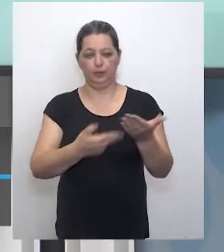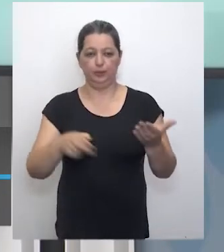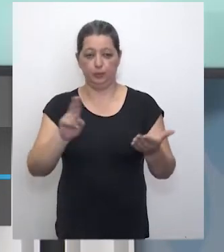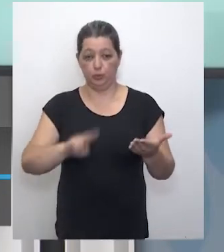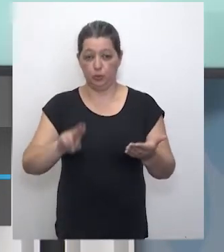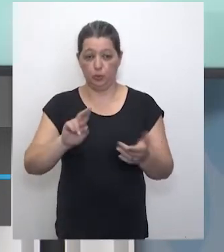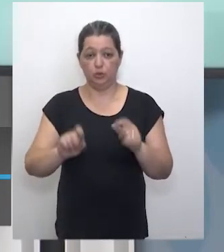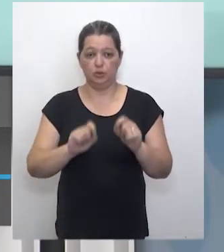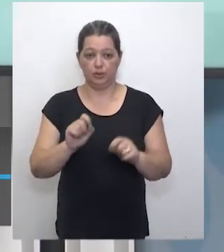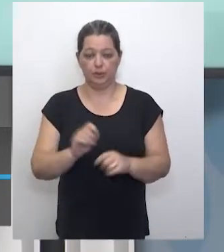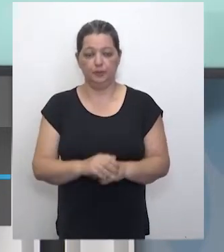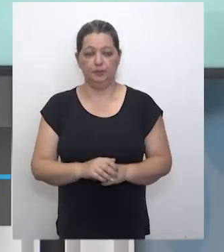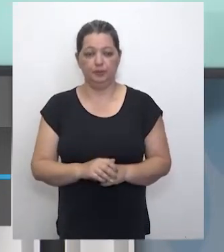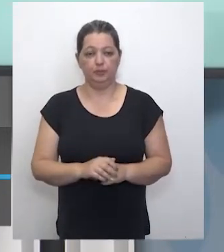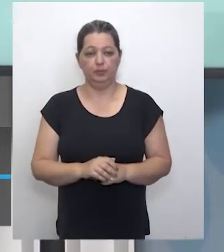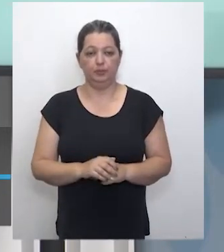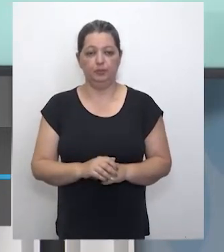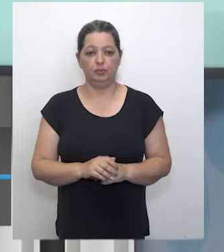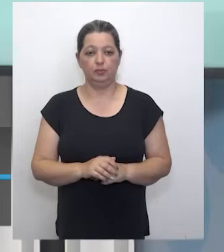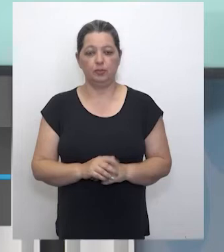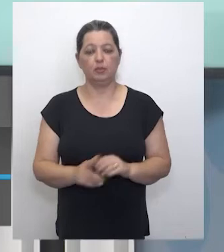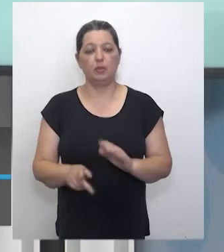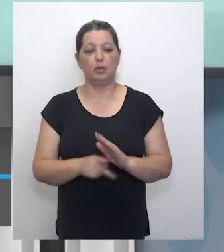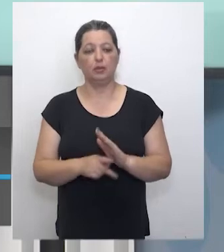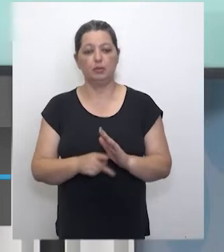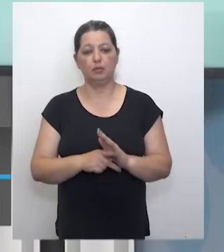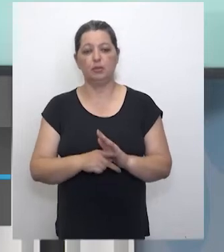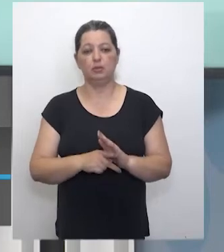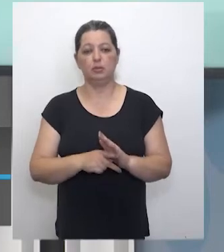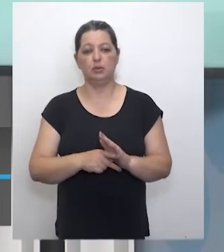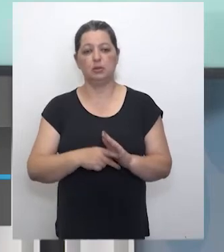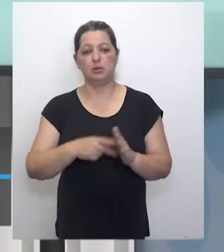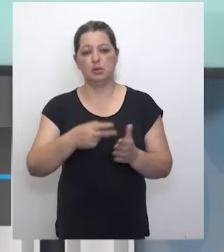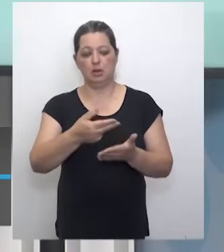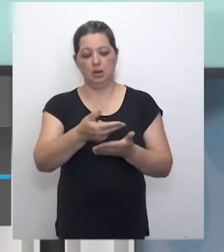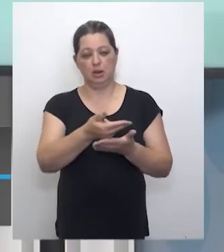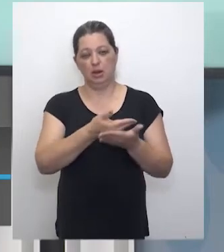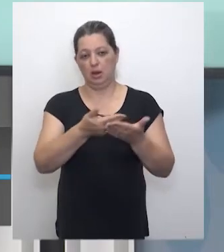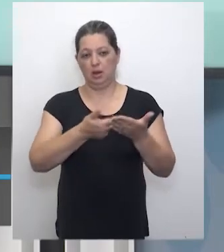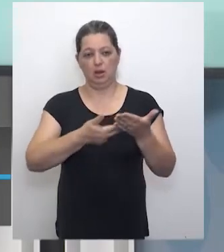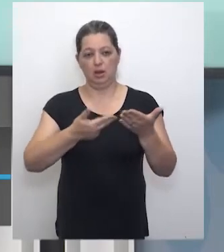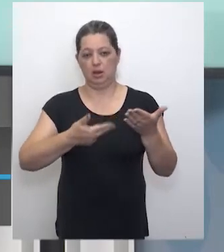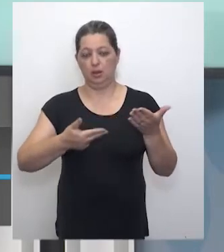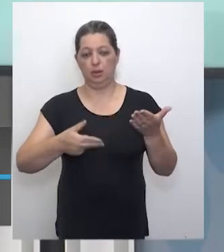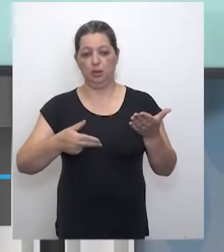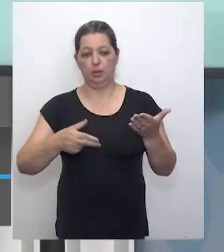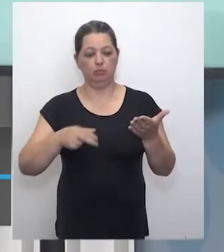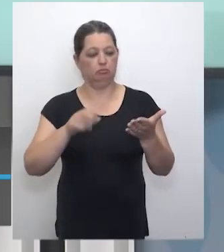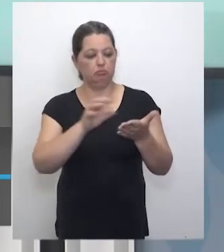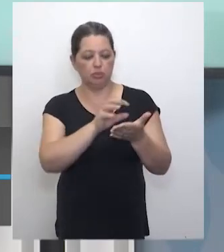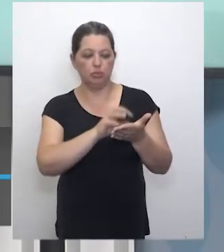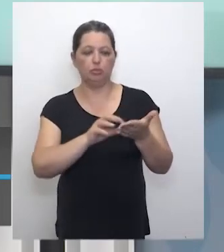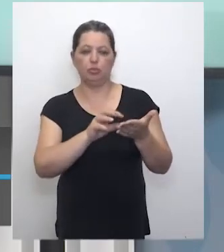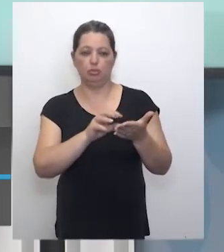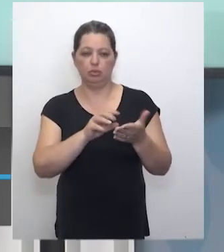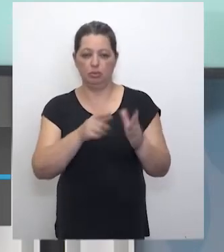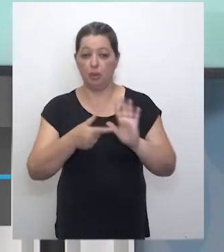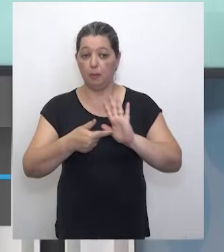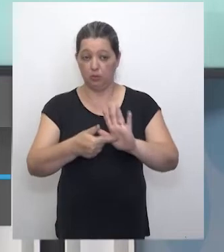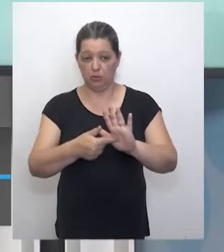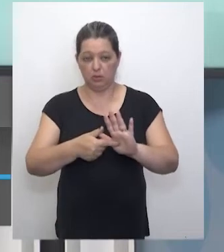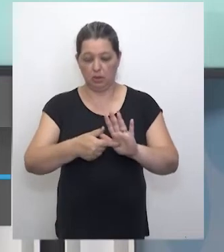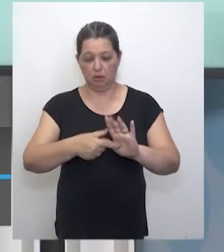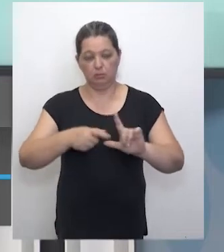usam o instrumento que está sendo analisado como figura para compor o gráfico. E